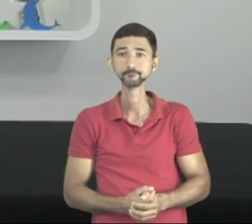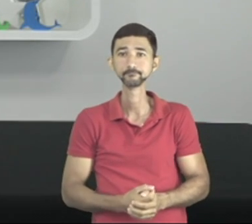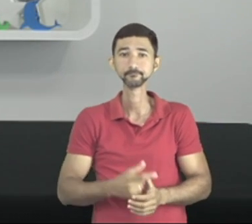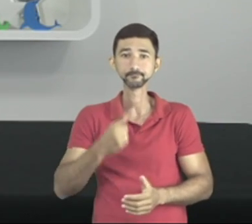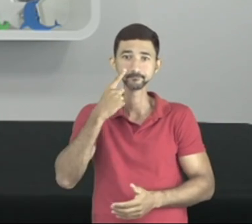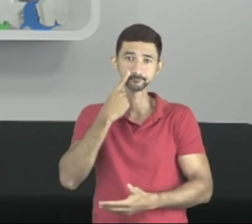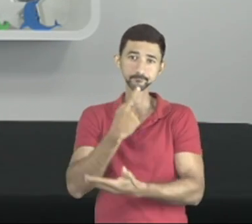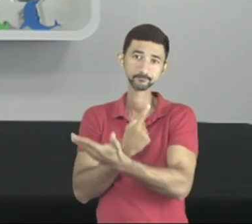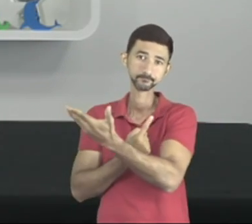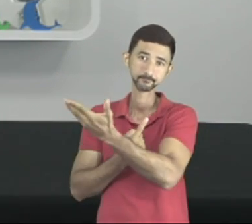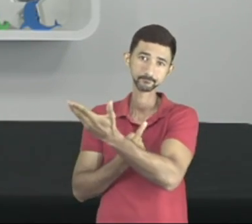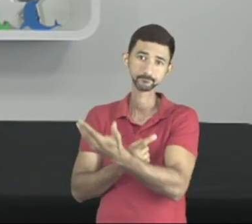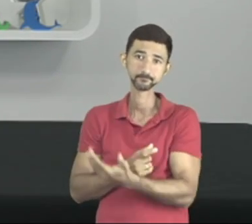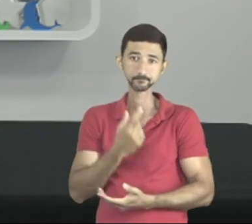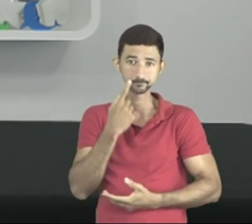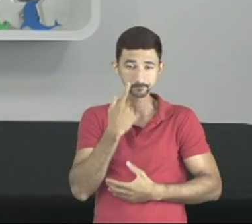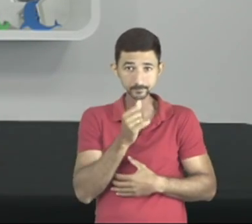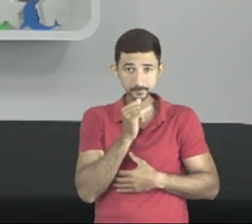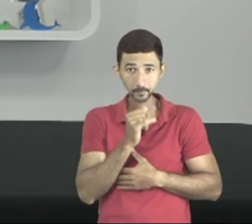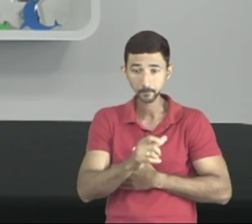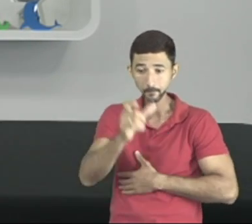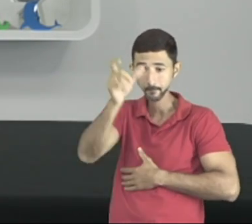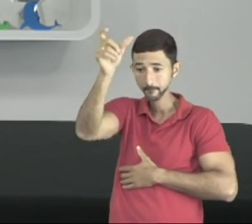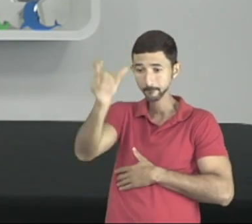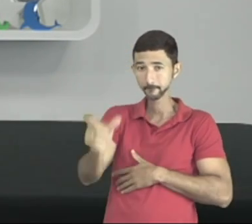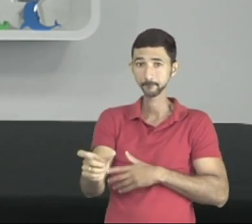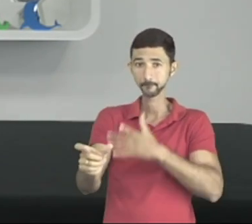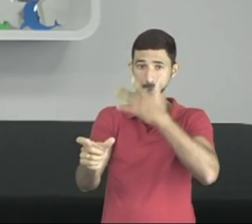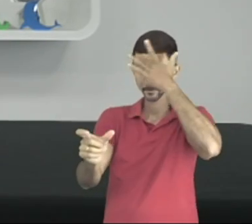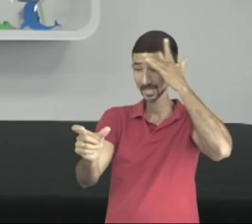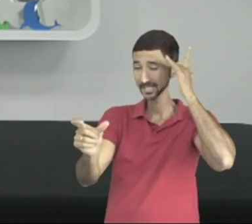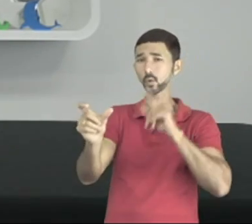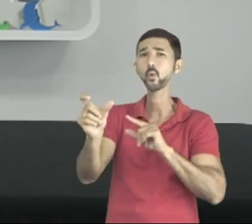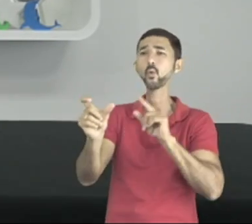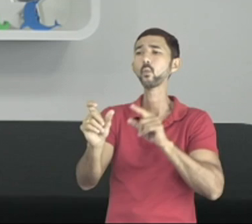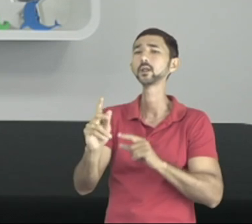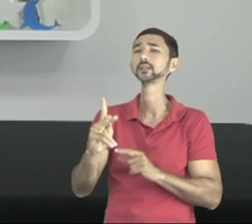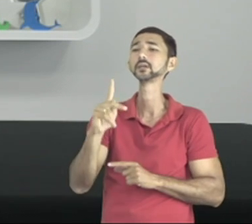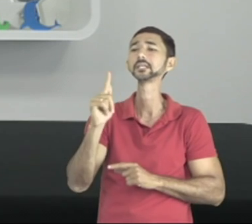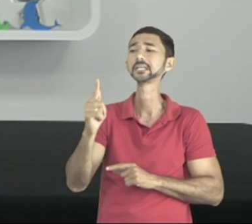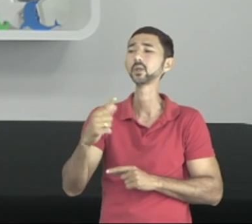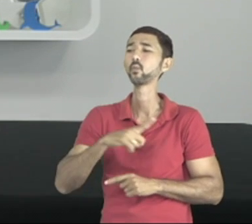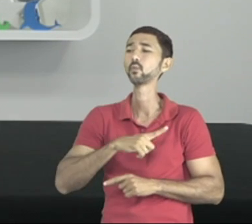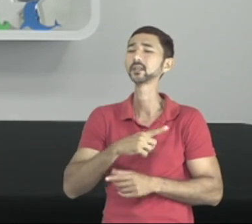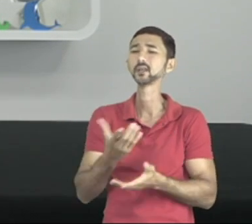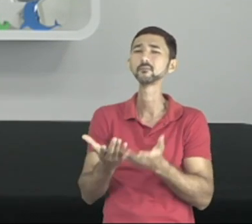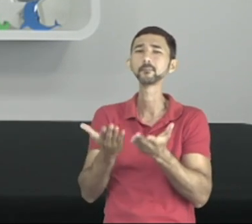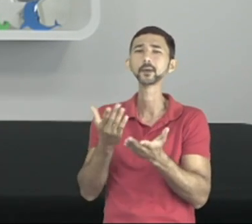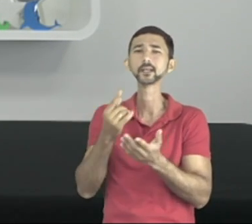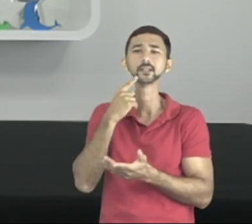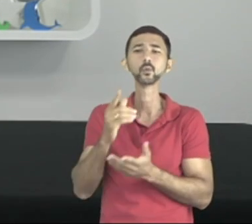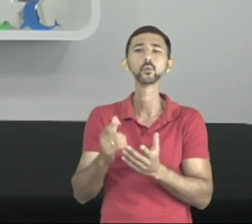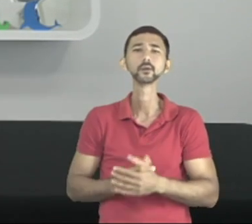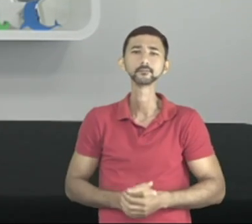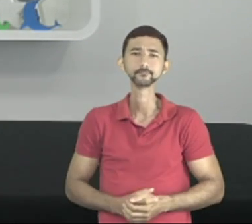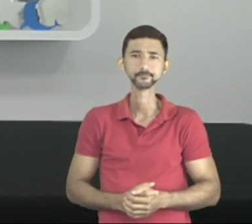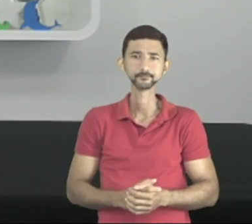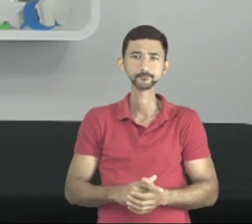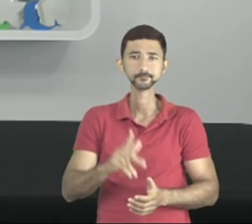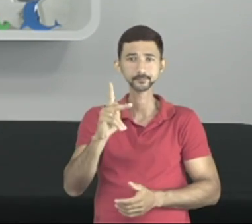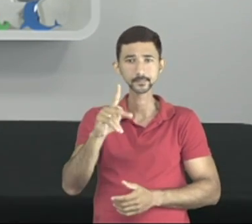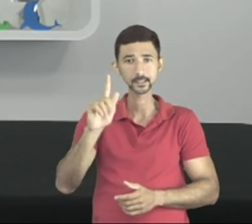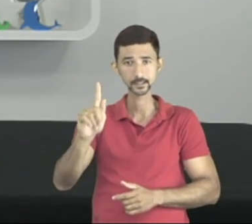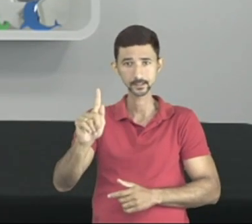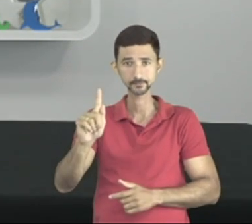vê uma pessoa. E aí você diz assim, quantos quilos você tem? A unidade de massa,